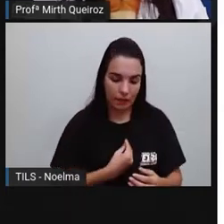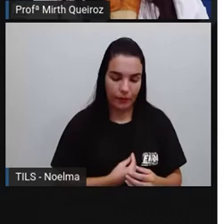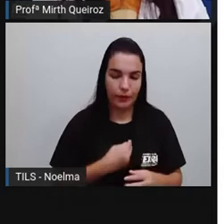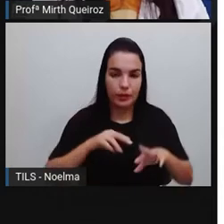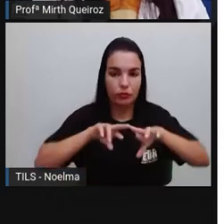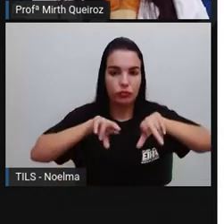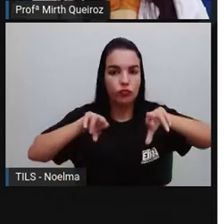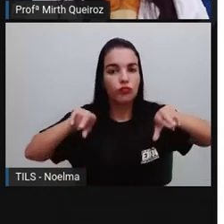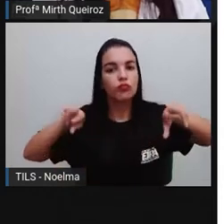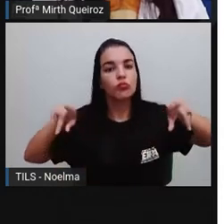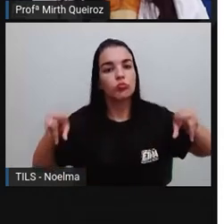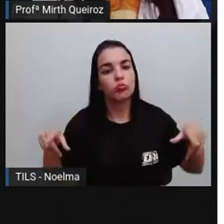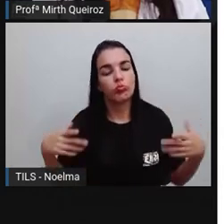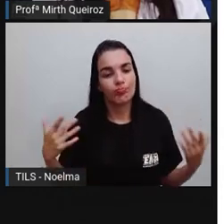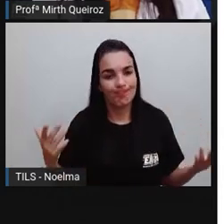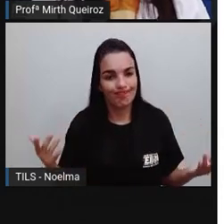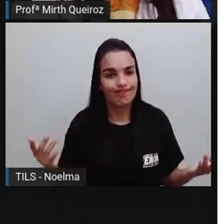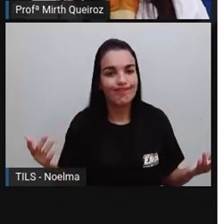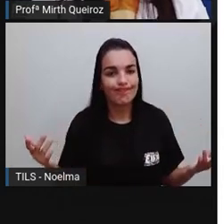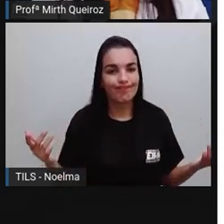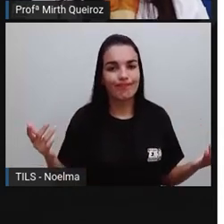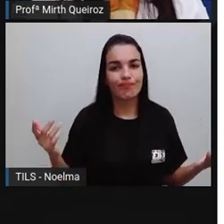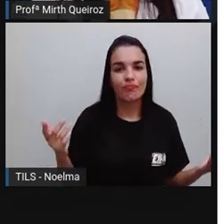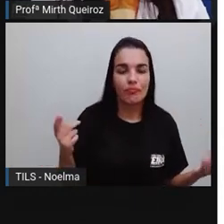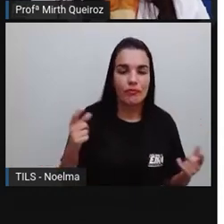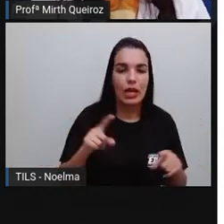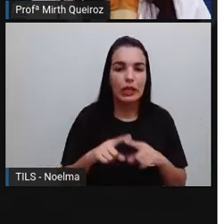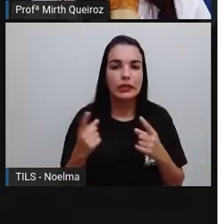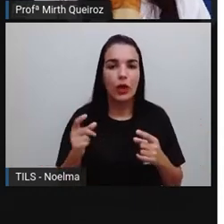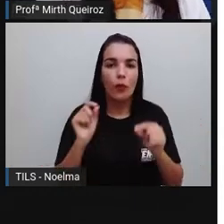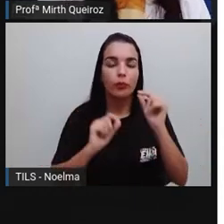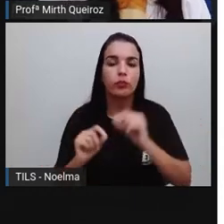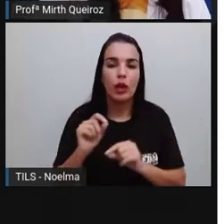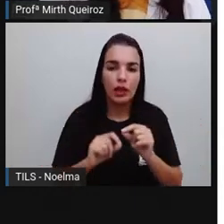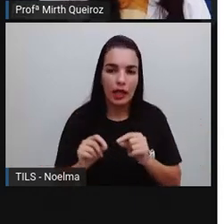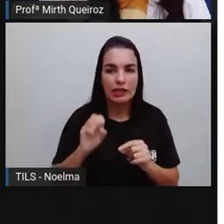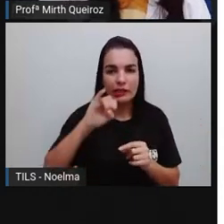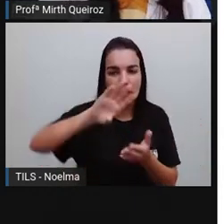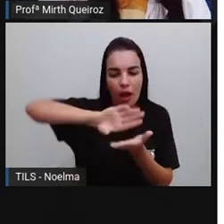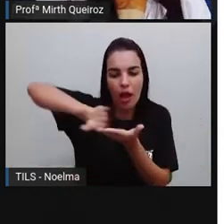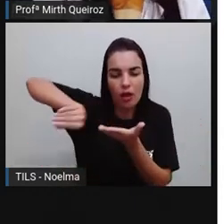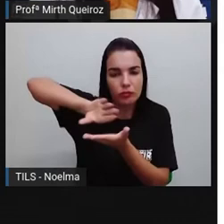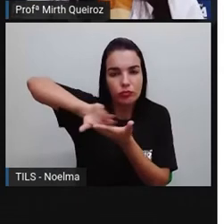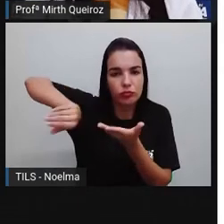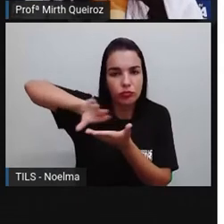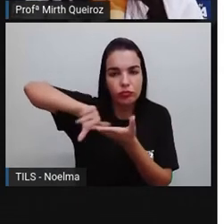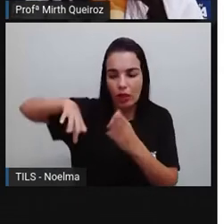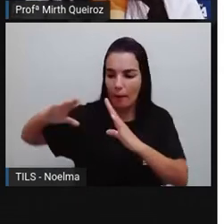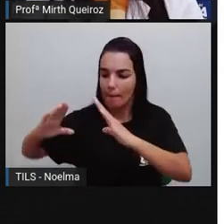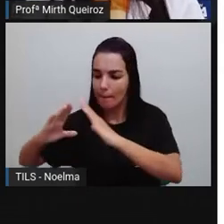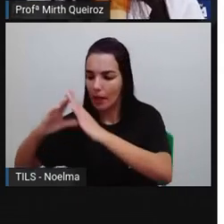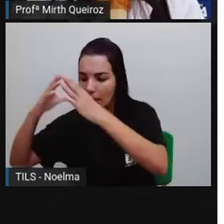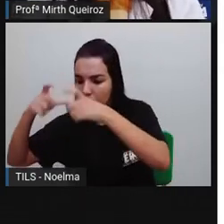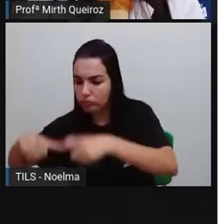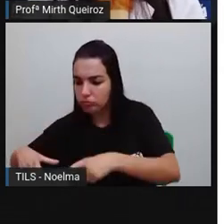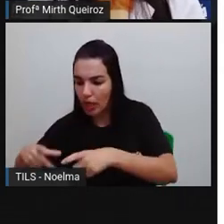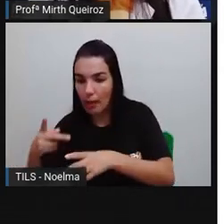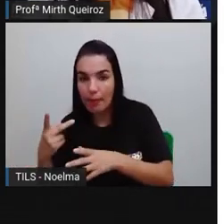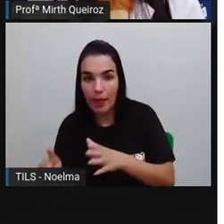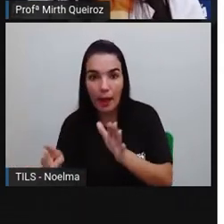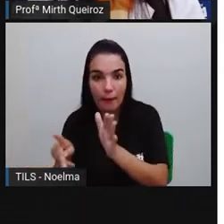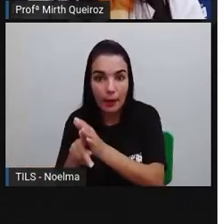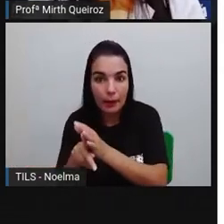biodiversidade. A retirada de animais de um habitat, do seu habitat